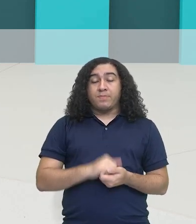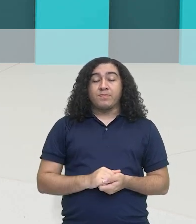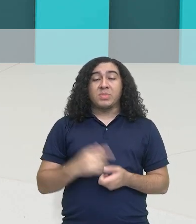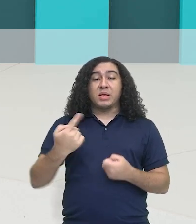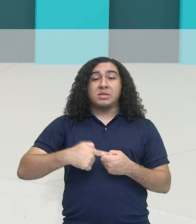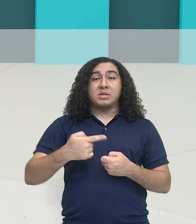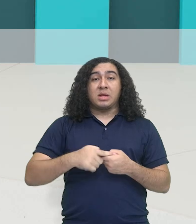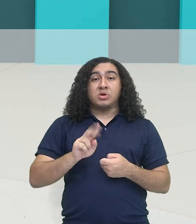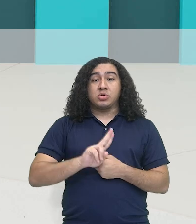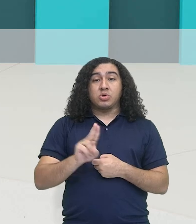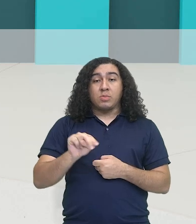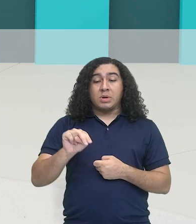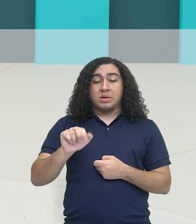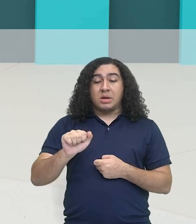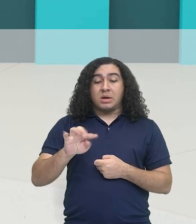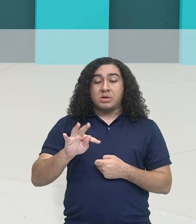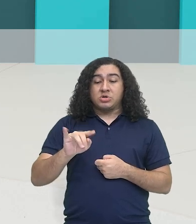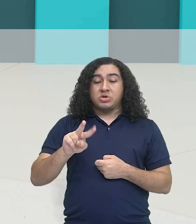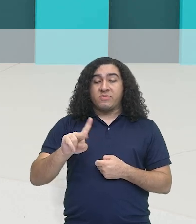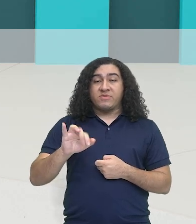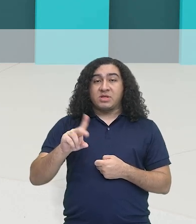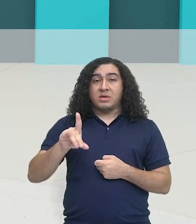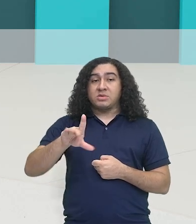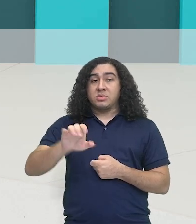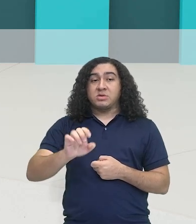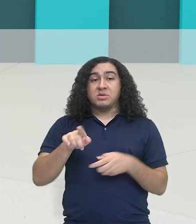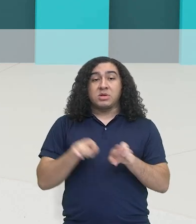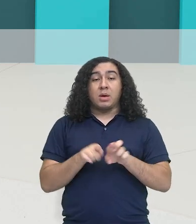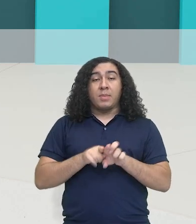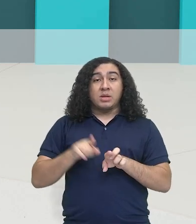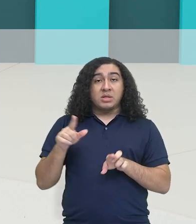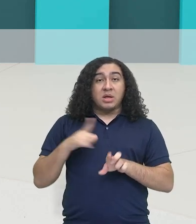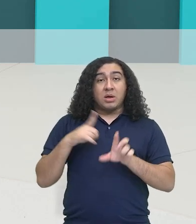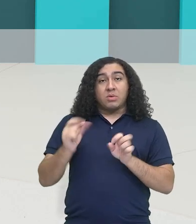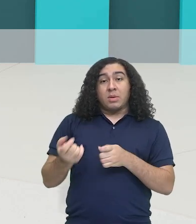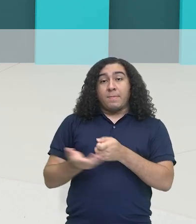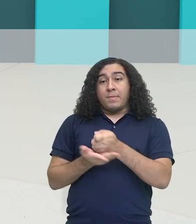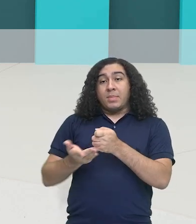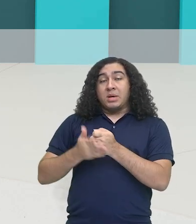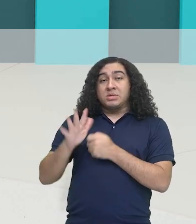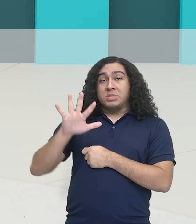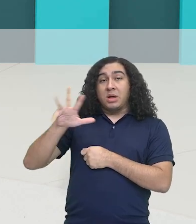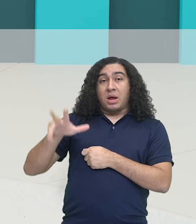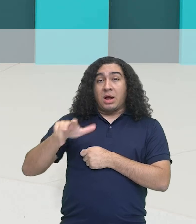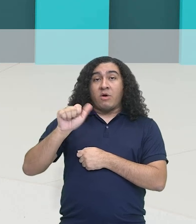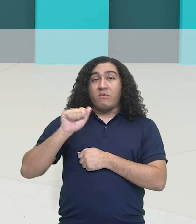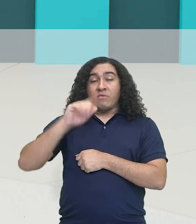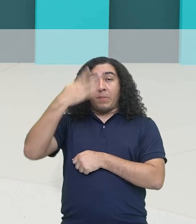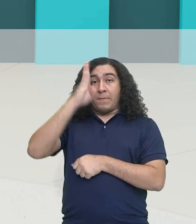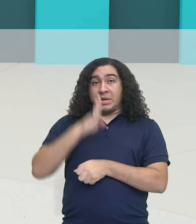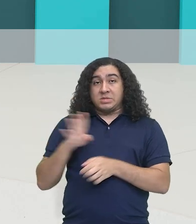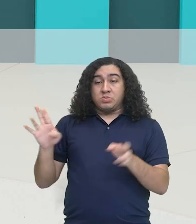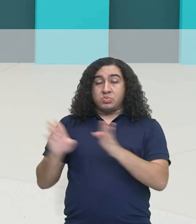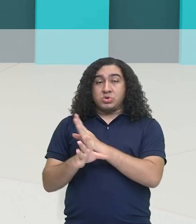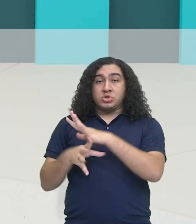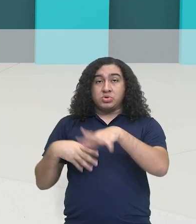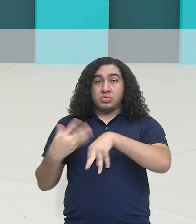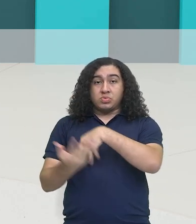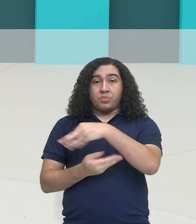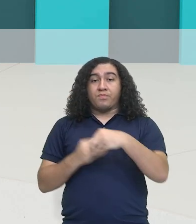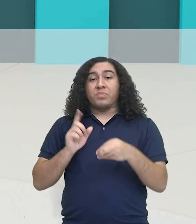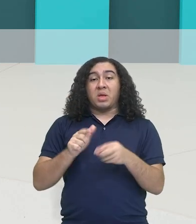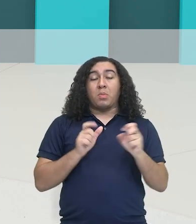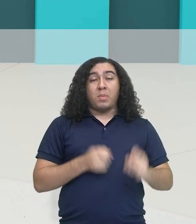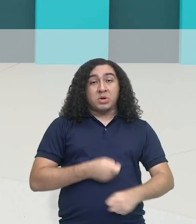cidade de Natividade. E tem raízes também afro-brasileiras. Essa manifestação cultural é uma